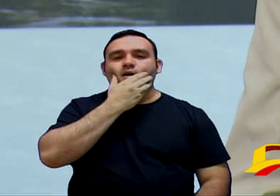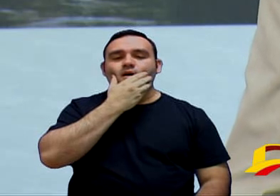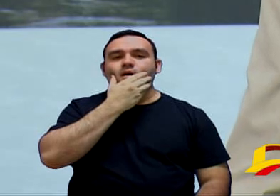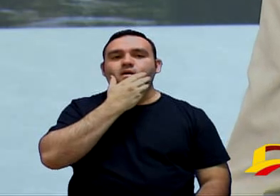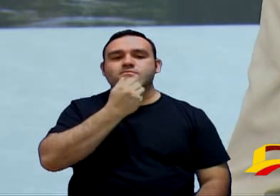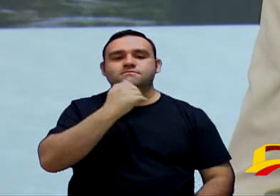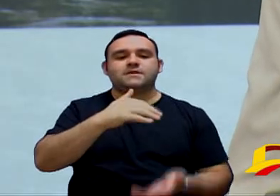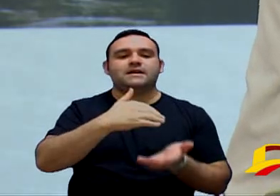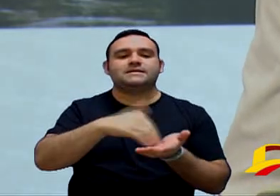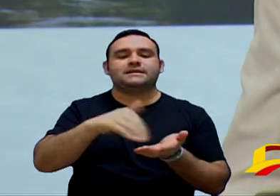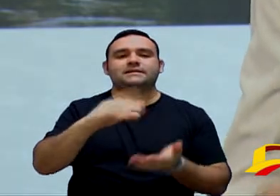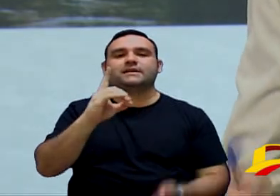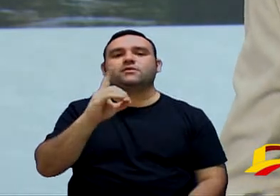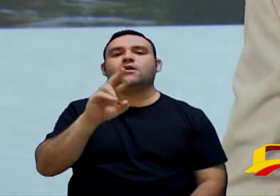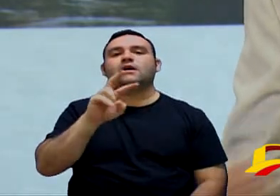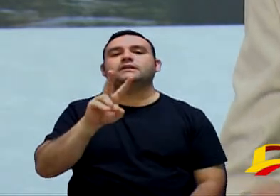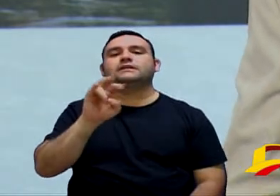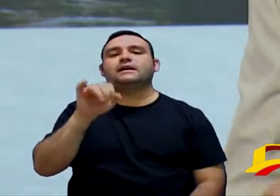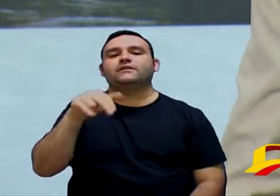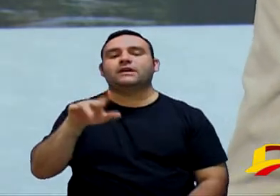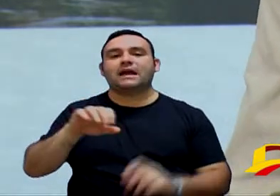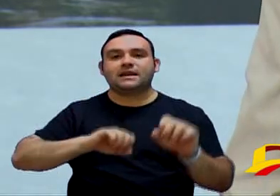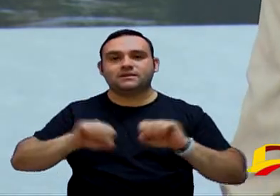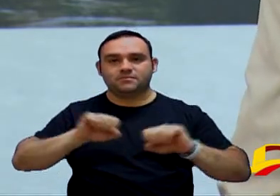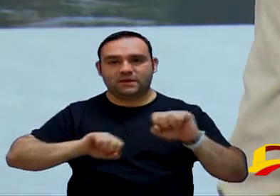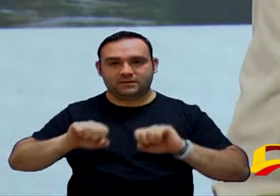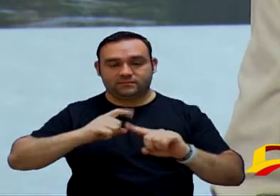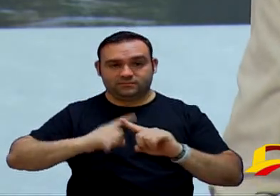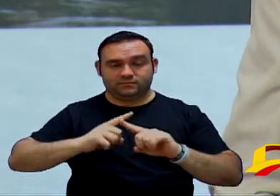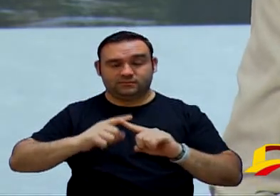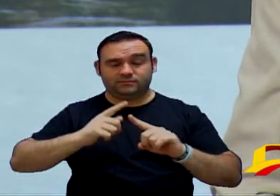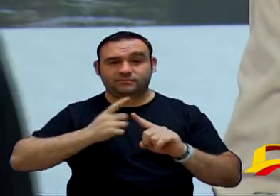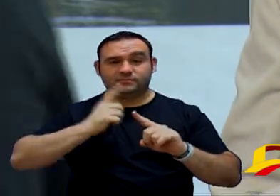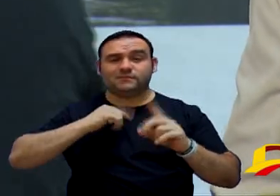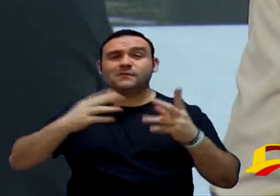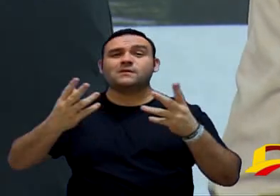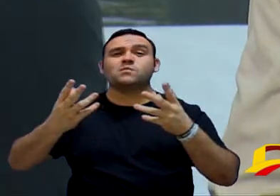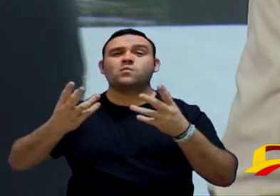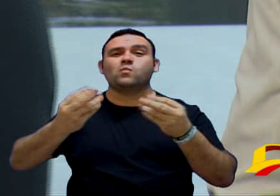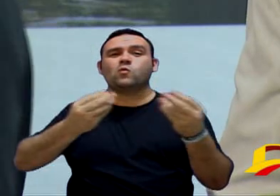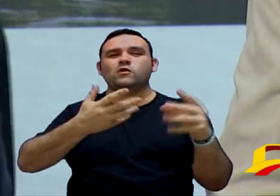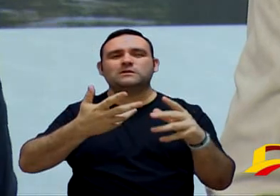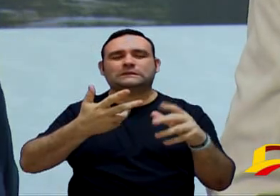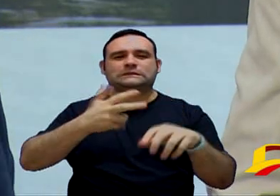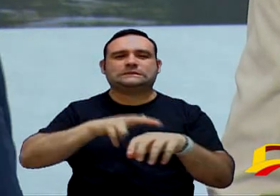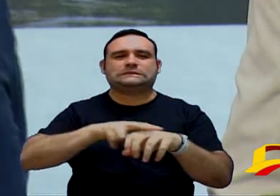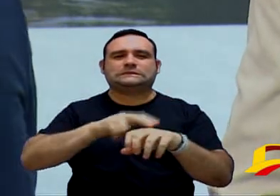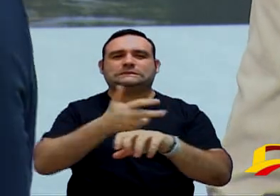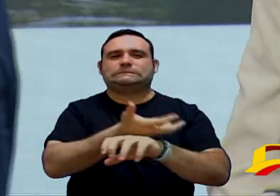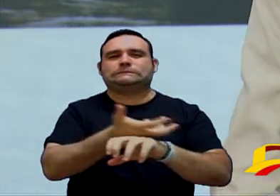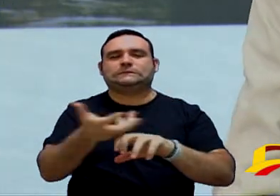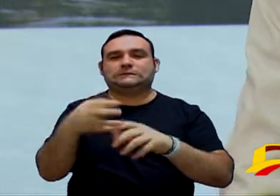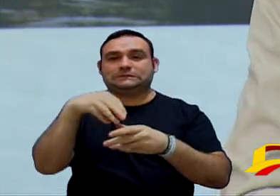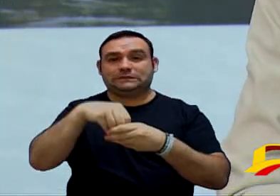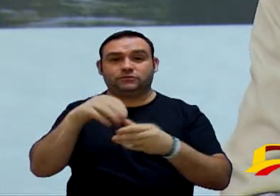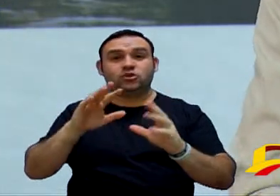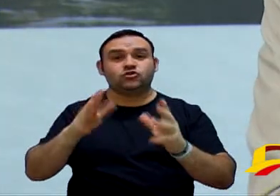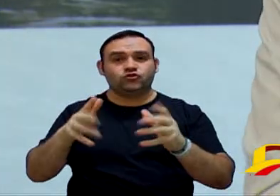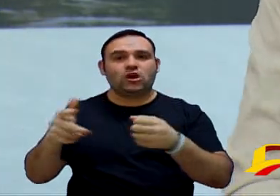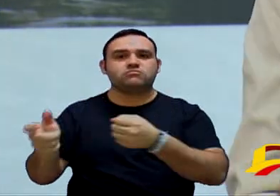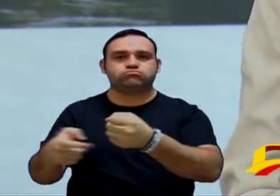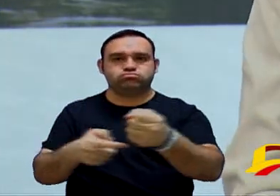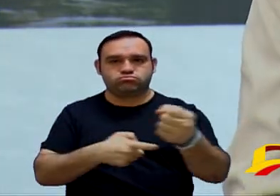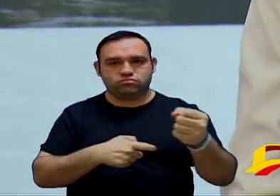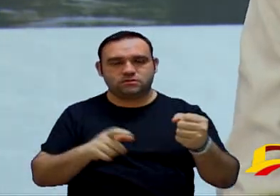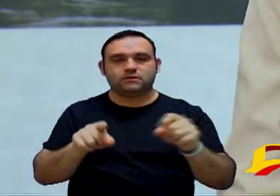secretário Davi da limpeza porque nós tínhamos lá muito Mato Alto dentro mas nessa questão já foi feita